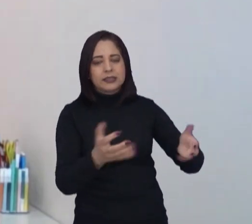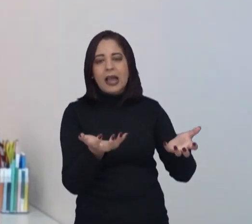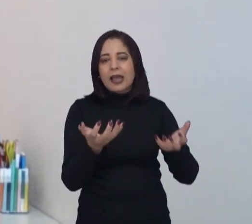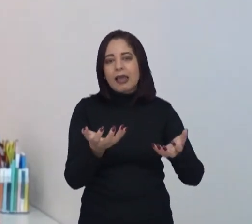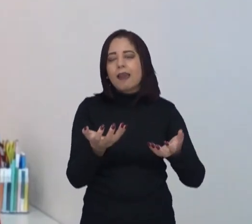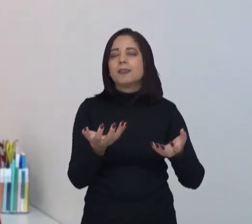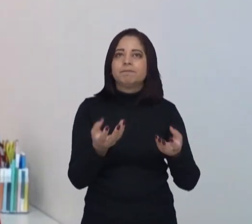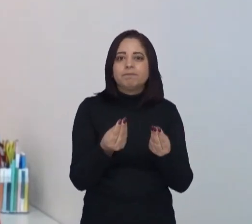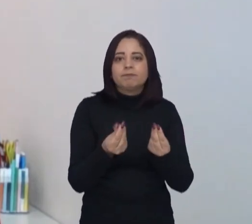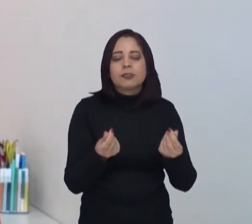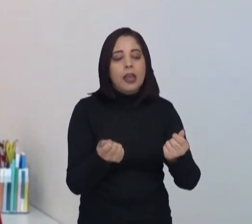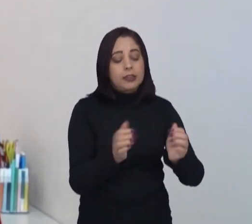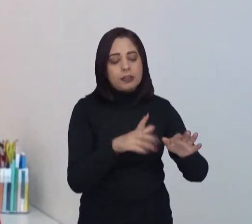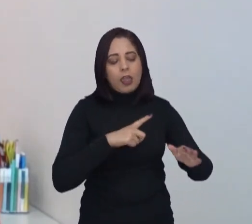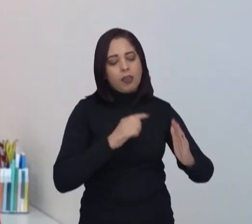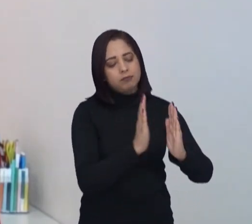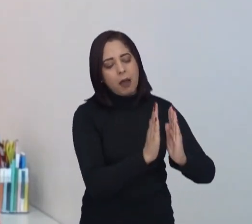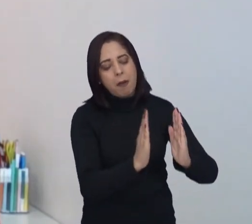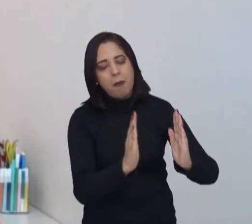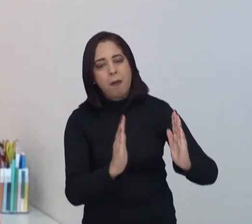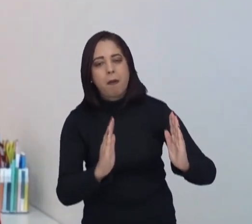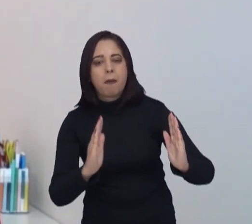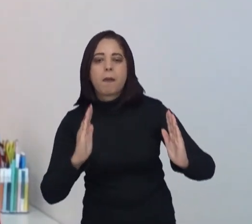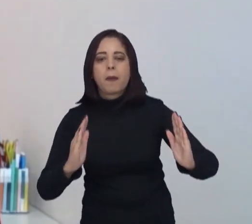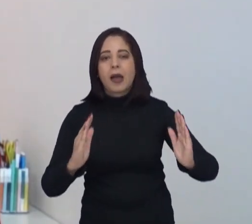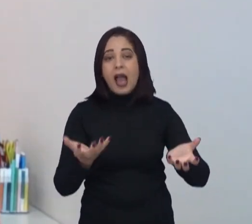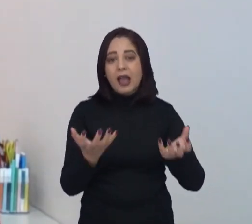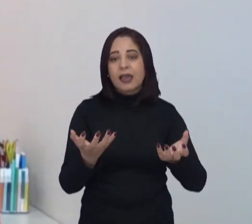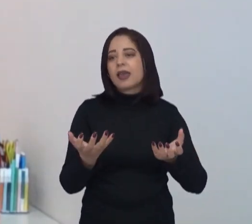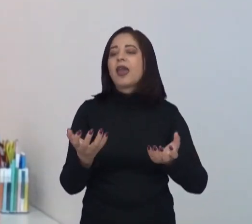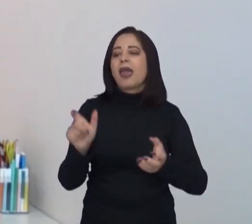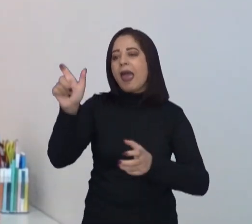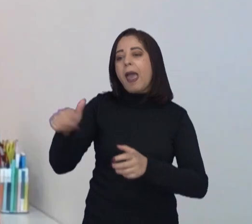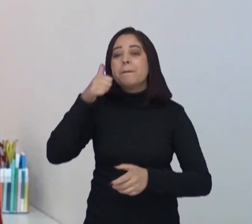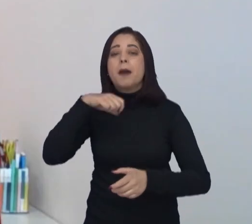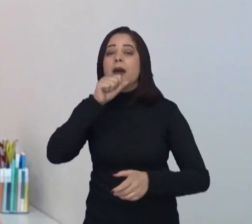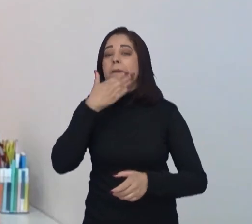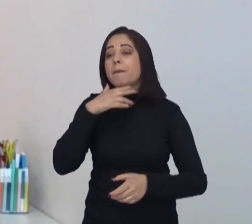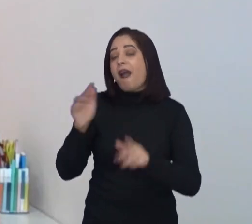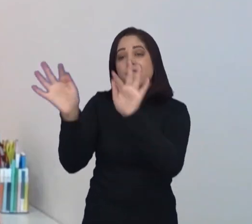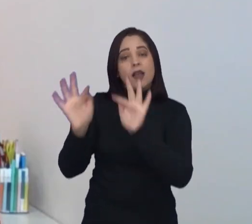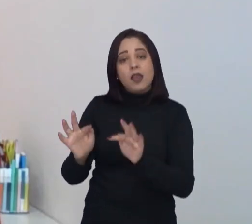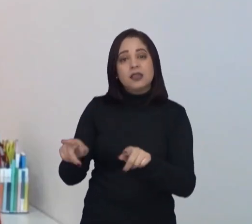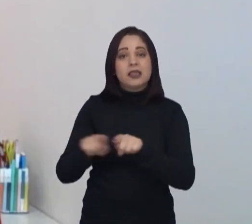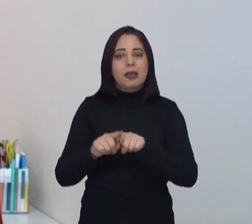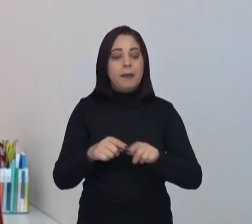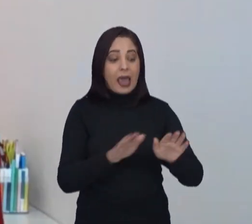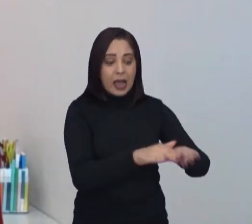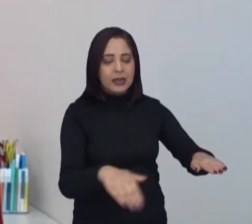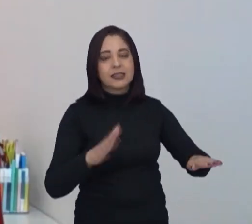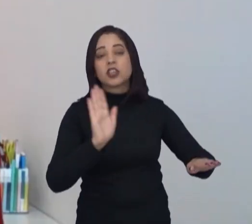eles passam por esse processo de corresponder tanto às expectativas que eles criam sobre si e sobre o futuro,